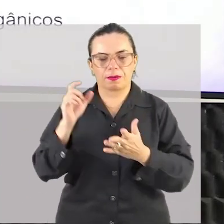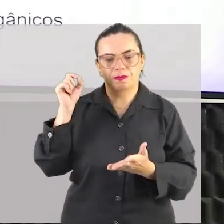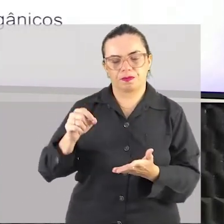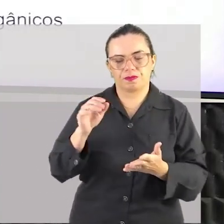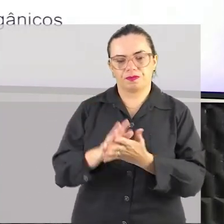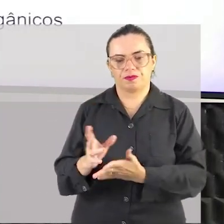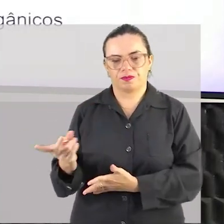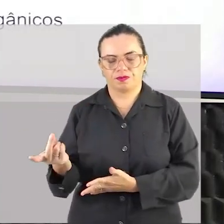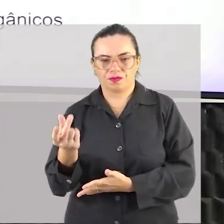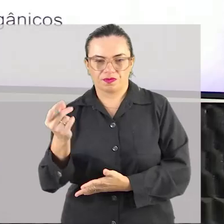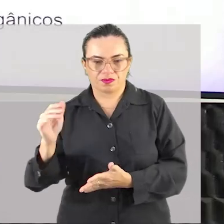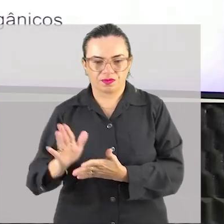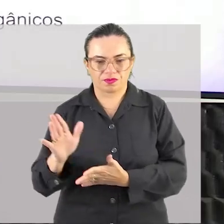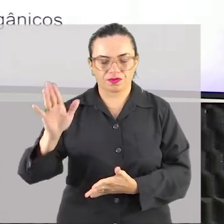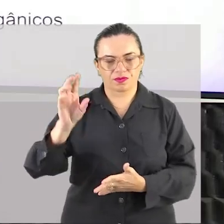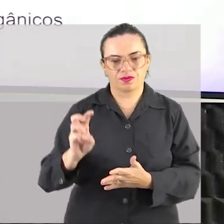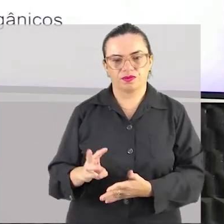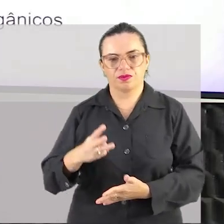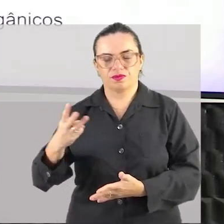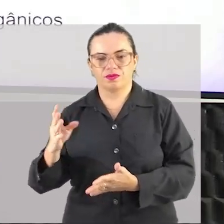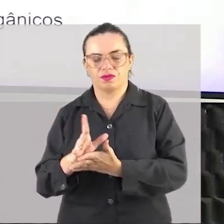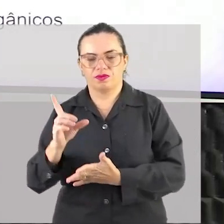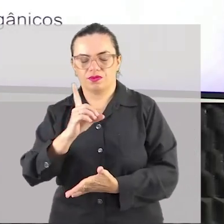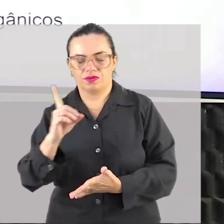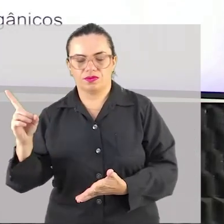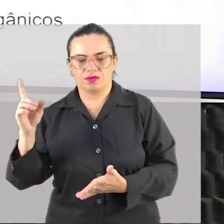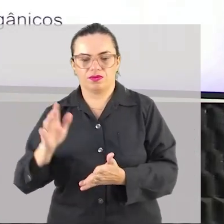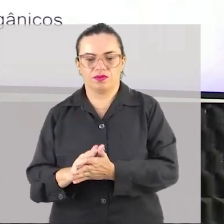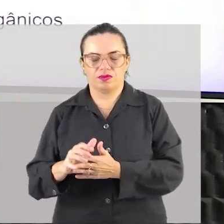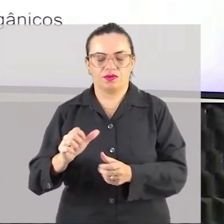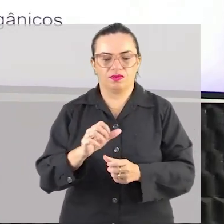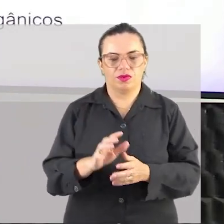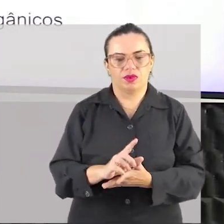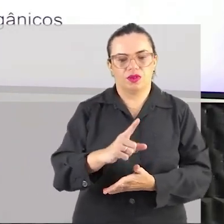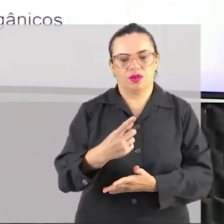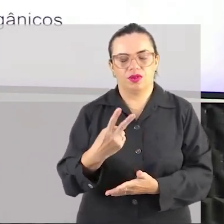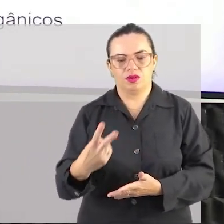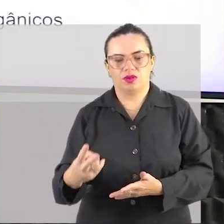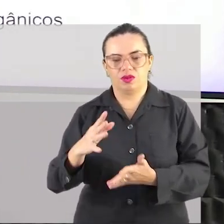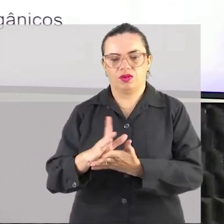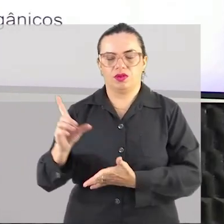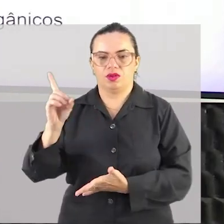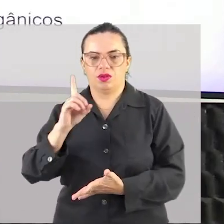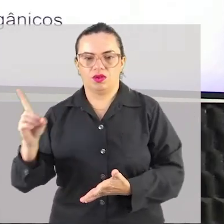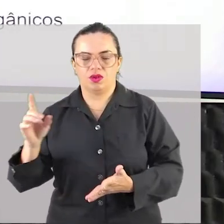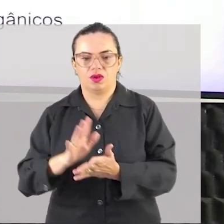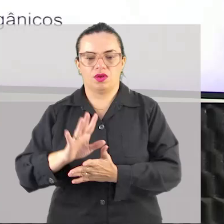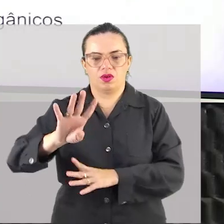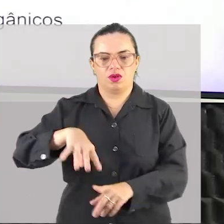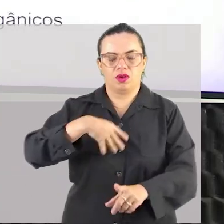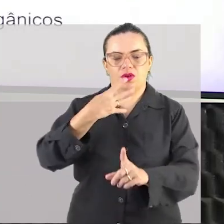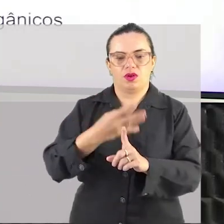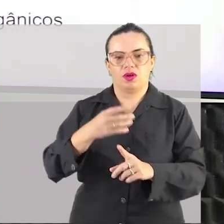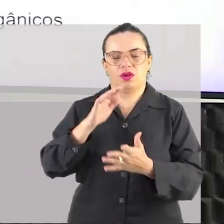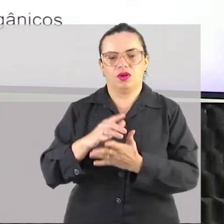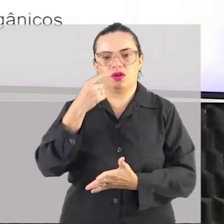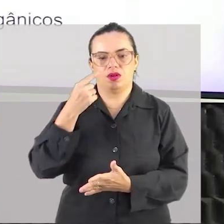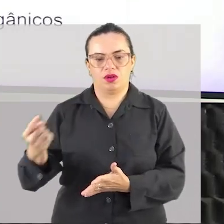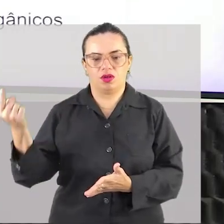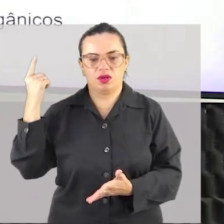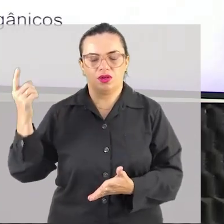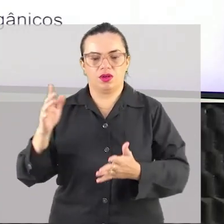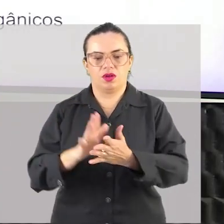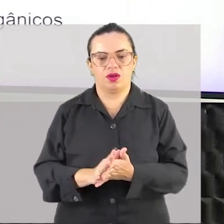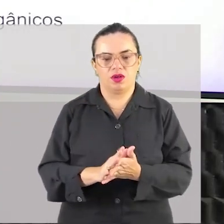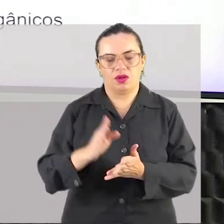petróleo, o preço do barril partiu de 3 dólares para 12 dólares. Então quadruplicou o preço do barril. Então o Brasil ficou vulnerável